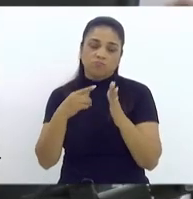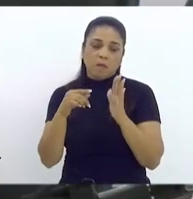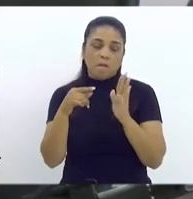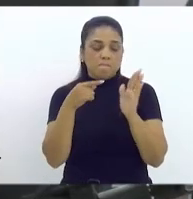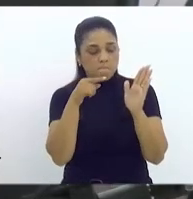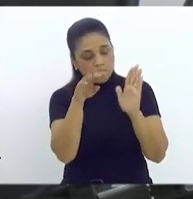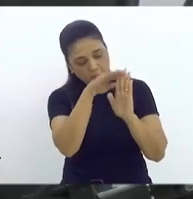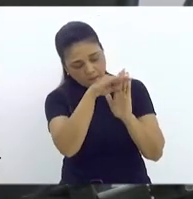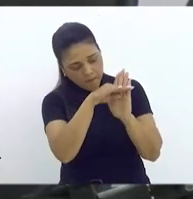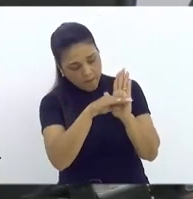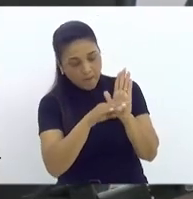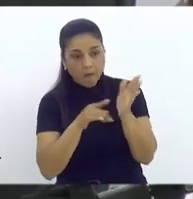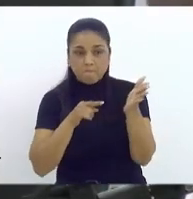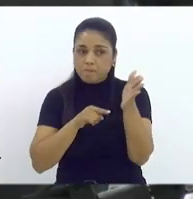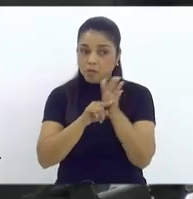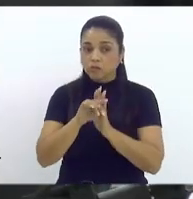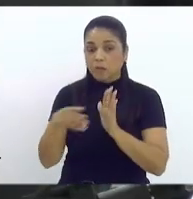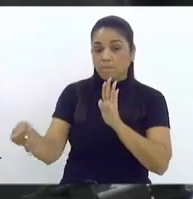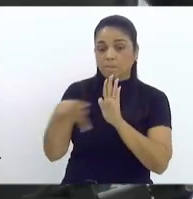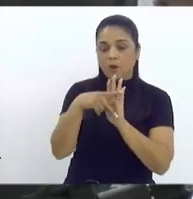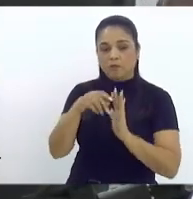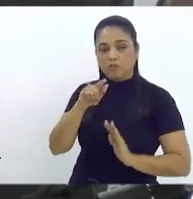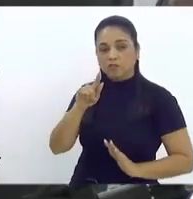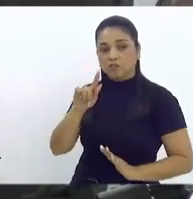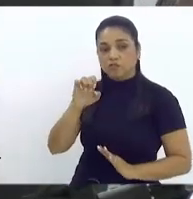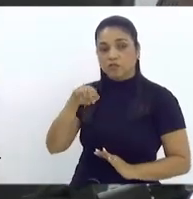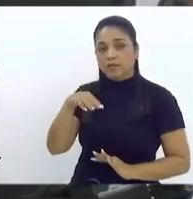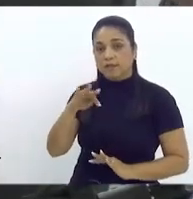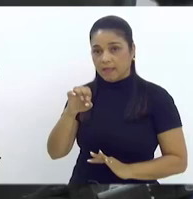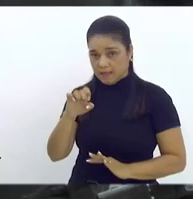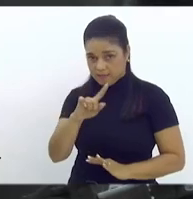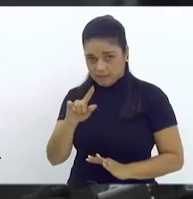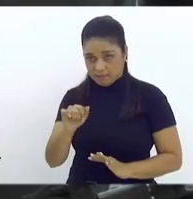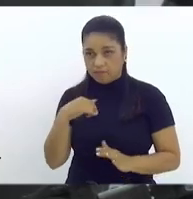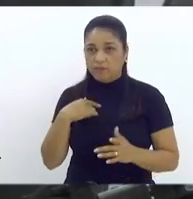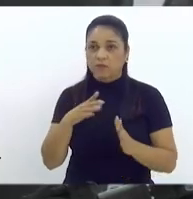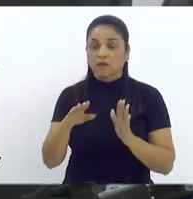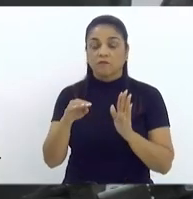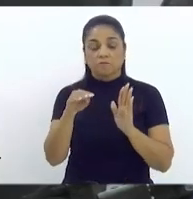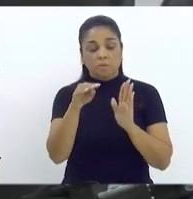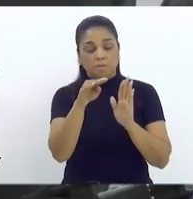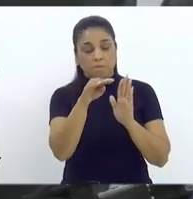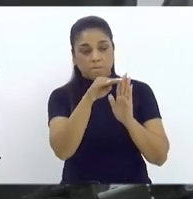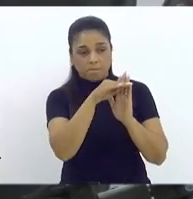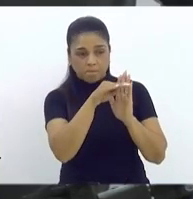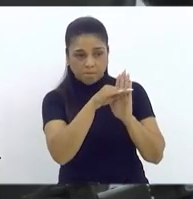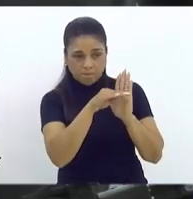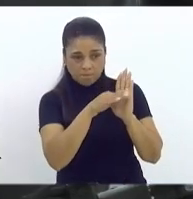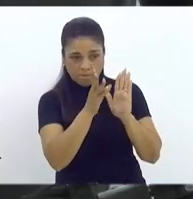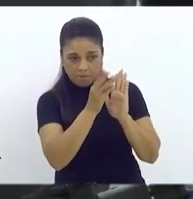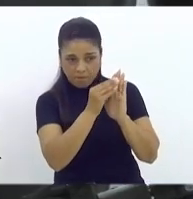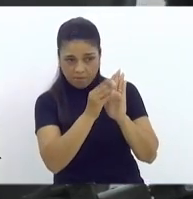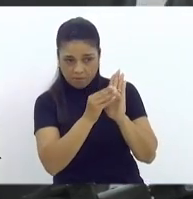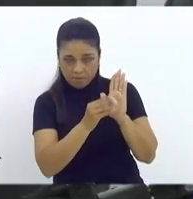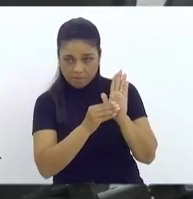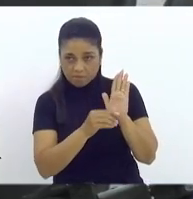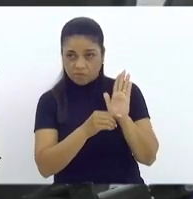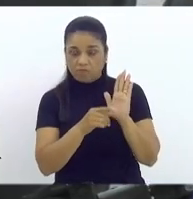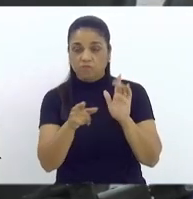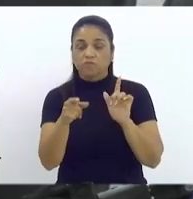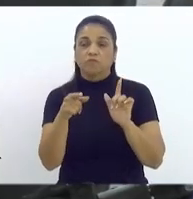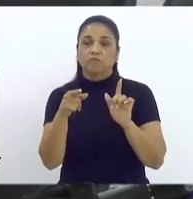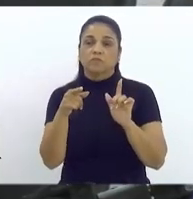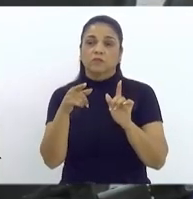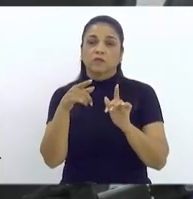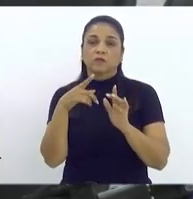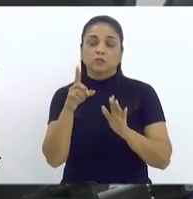mais pertinente a ela. Permitiu. E a outra... Só um segundo, doutor Dona. Foi pautado aqui, que é o assunto agora do breve relato